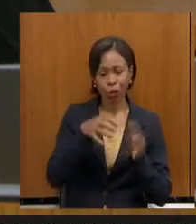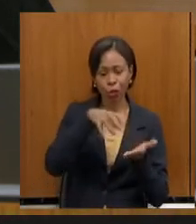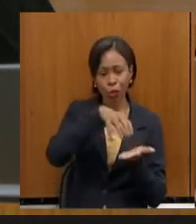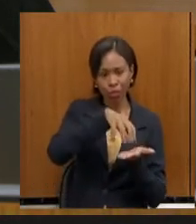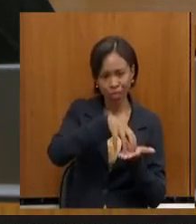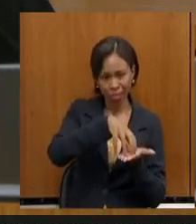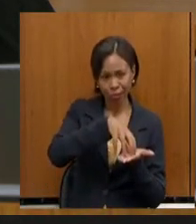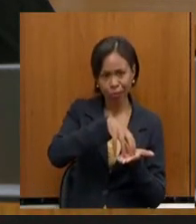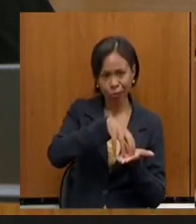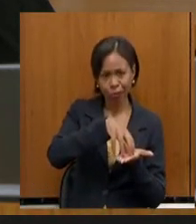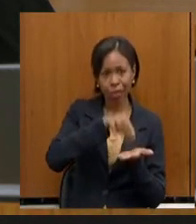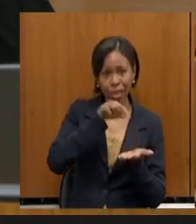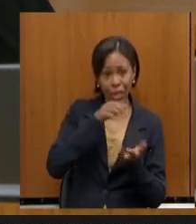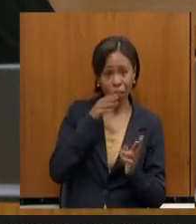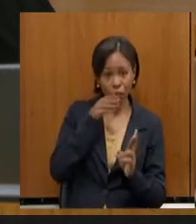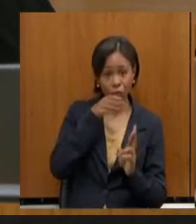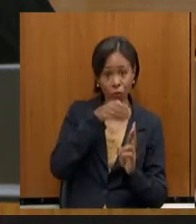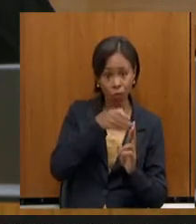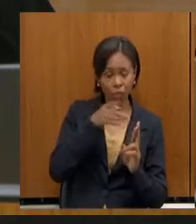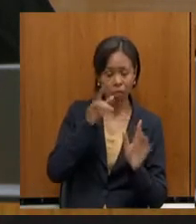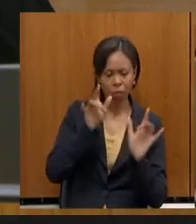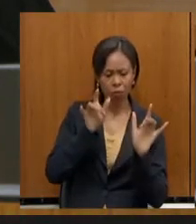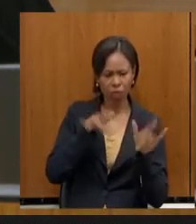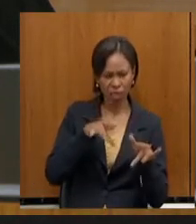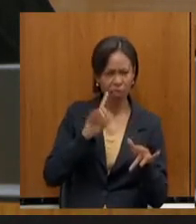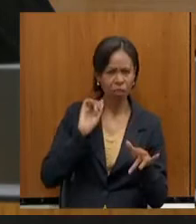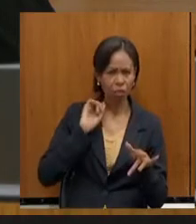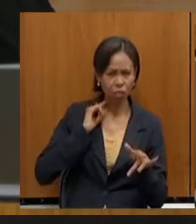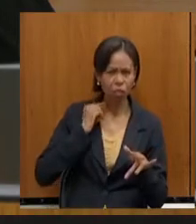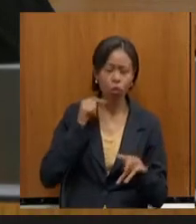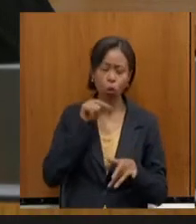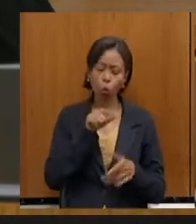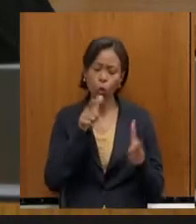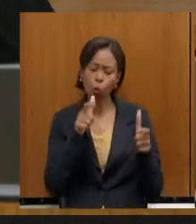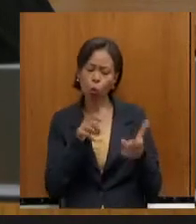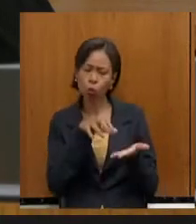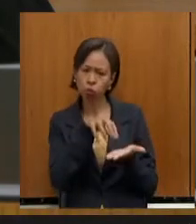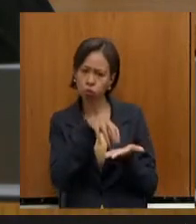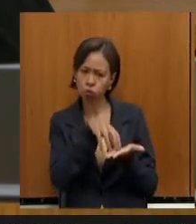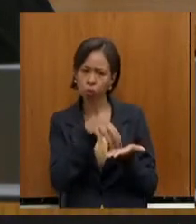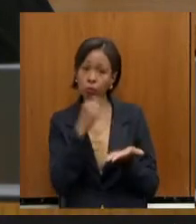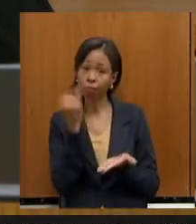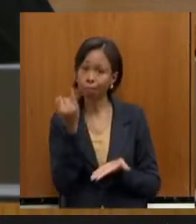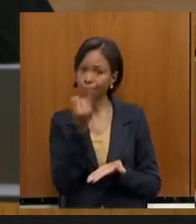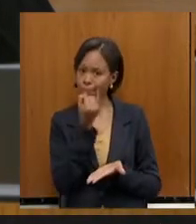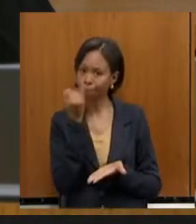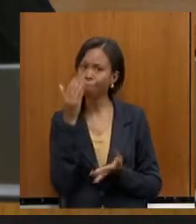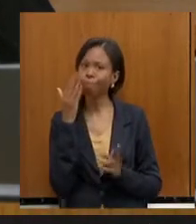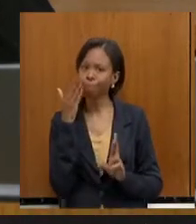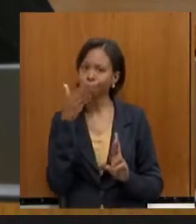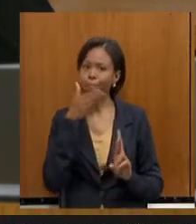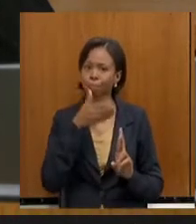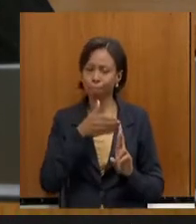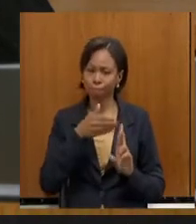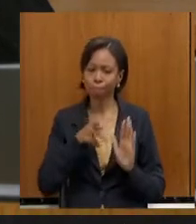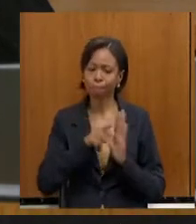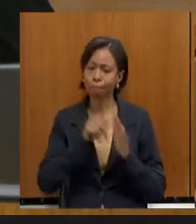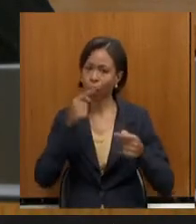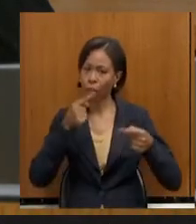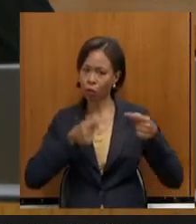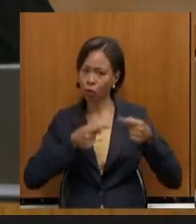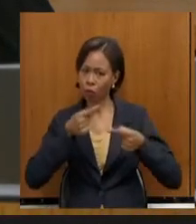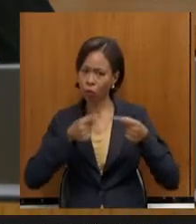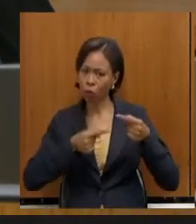centro Mineiro de referência em resíduos é uma estrutura muito importante né de trabalho da política de